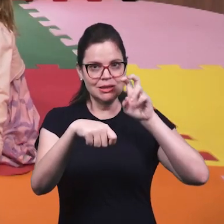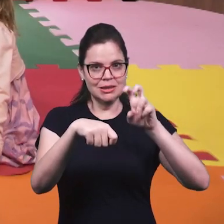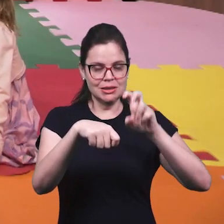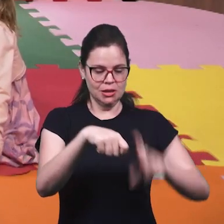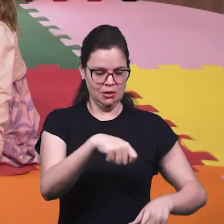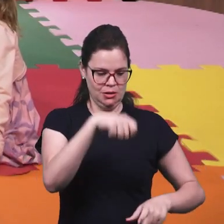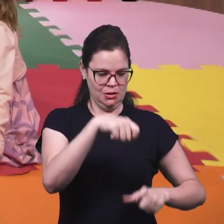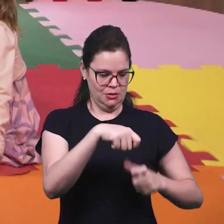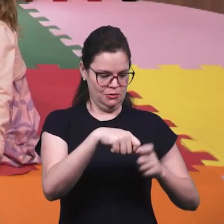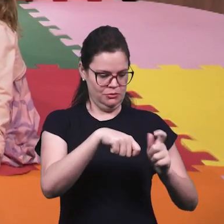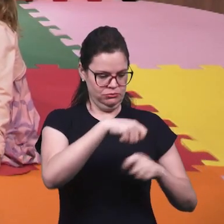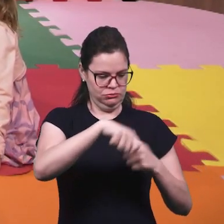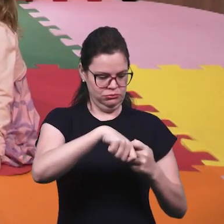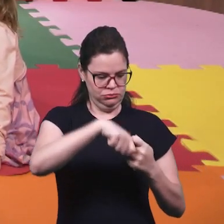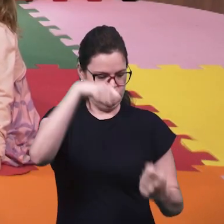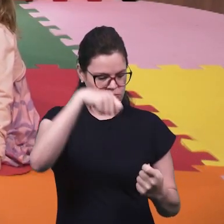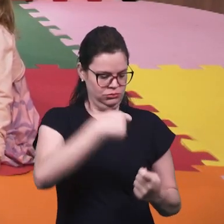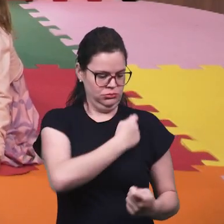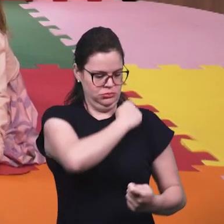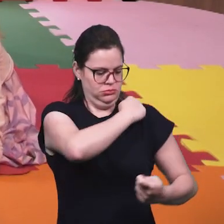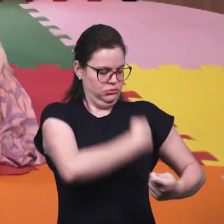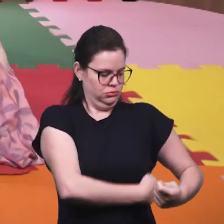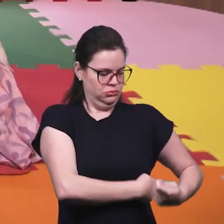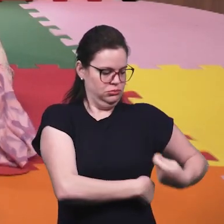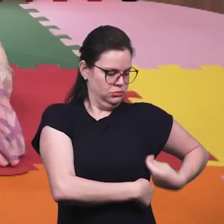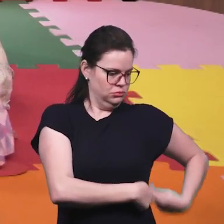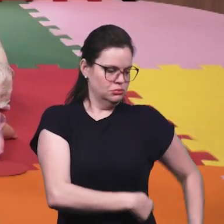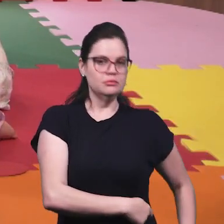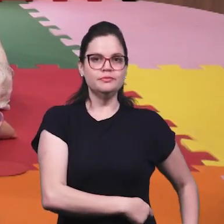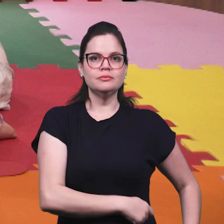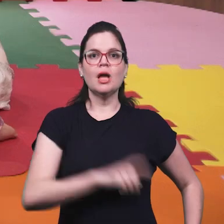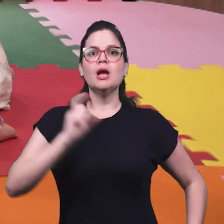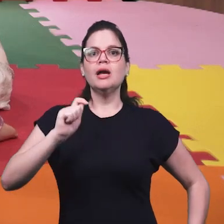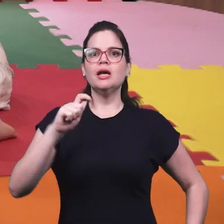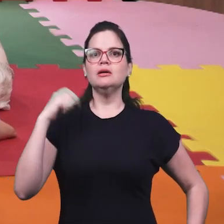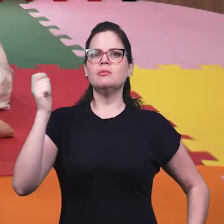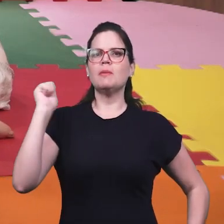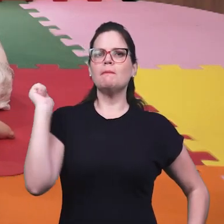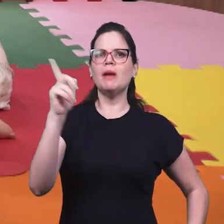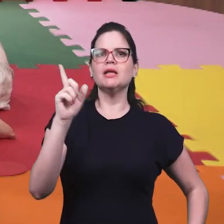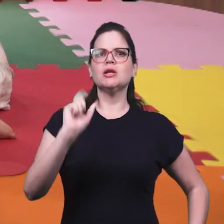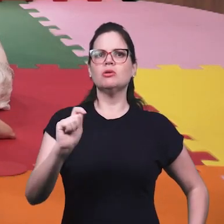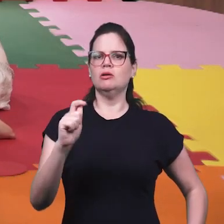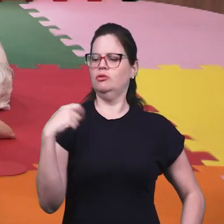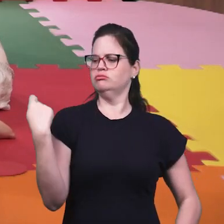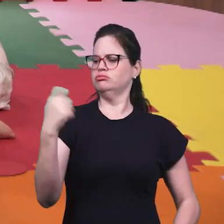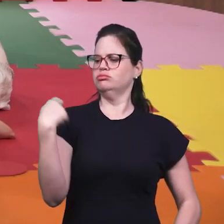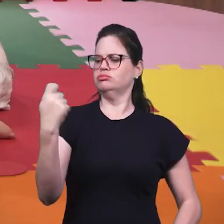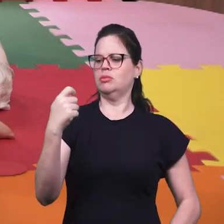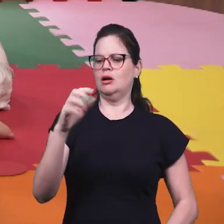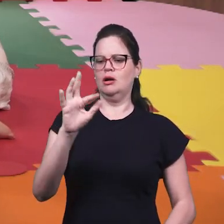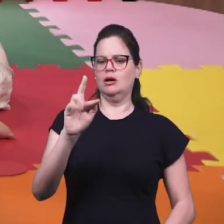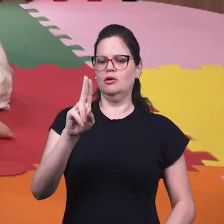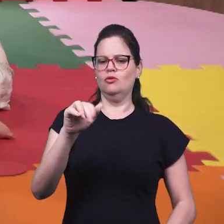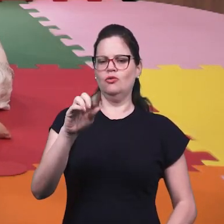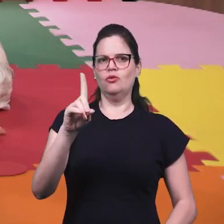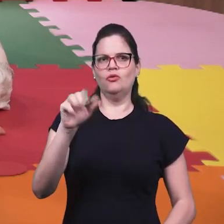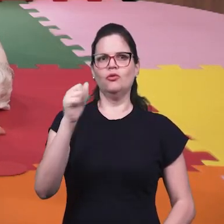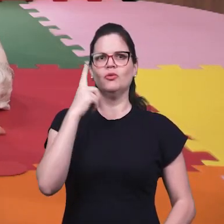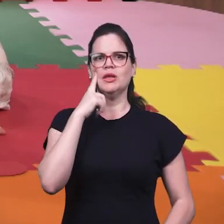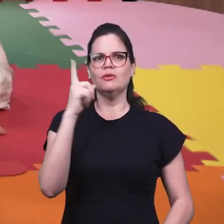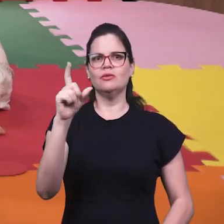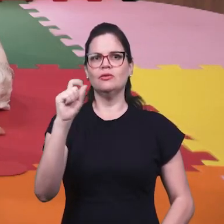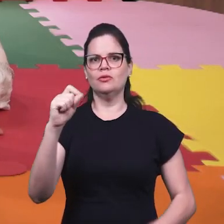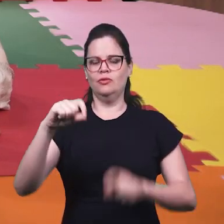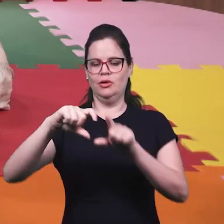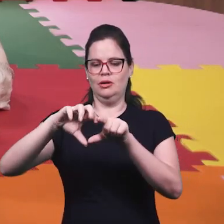5 pedrinhas. E para tirar a pedra, o que ele pegou? A funda. A funda era uma arma que era